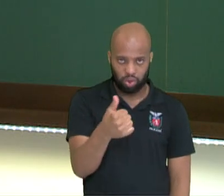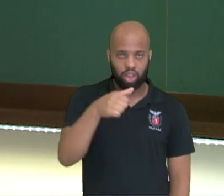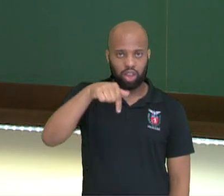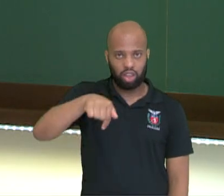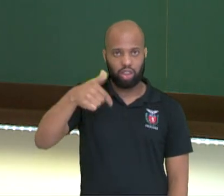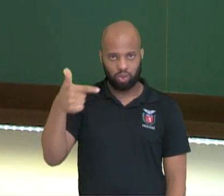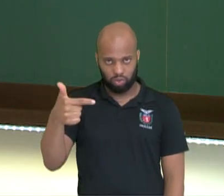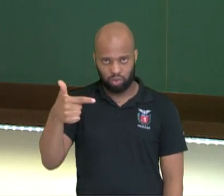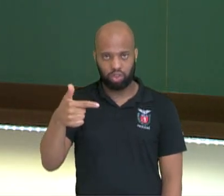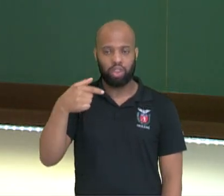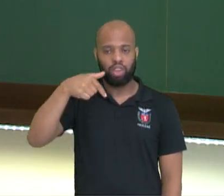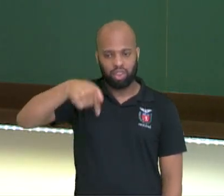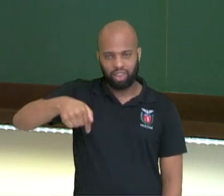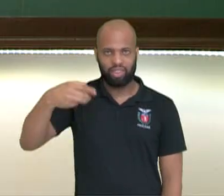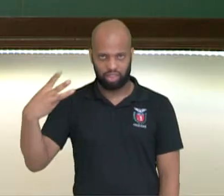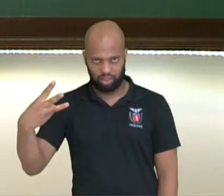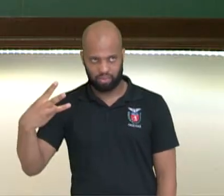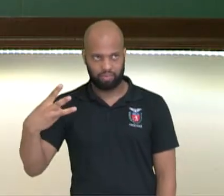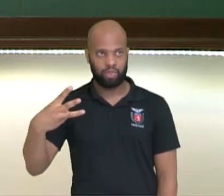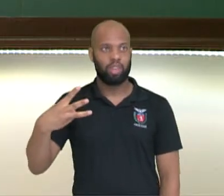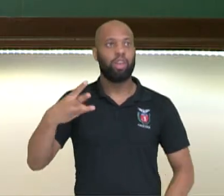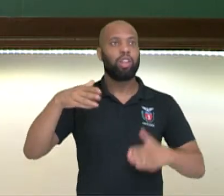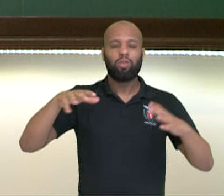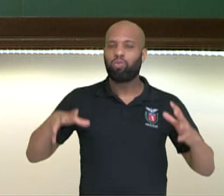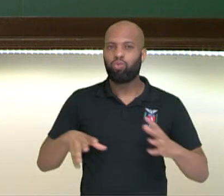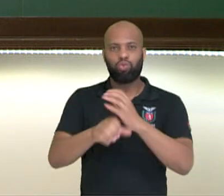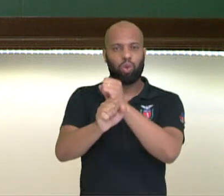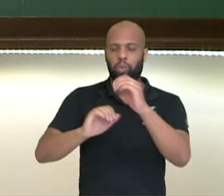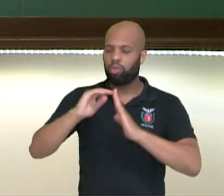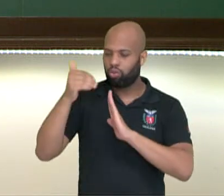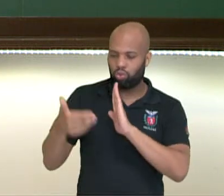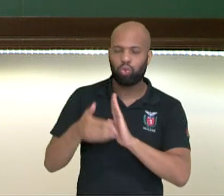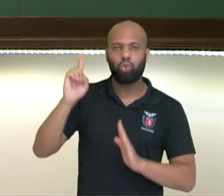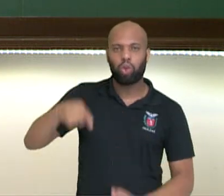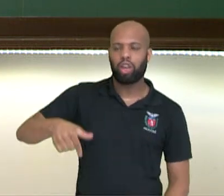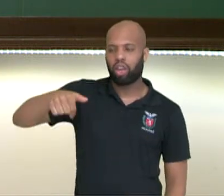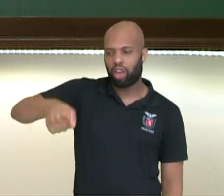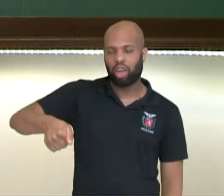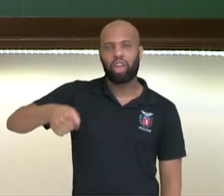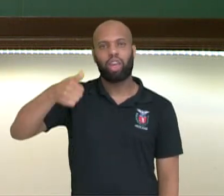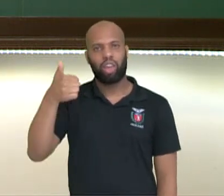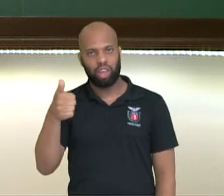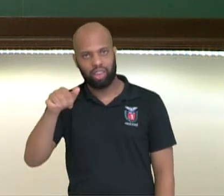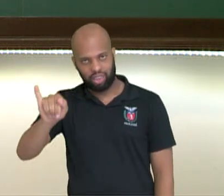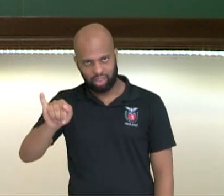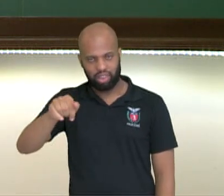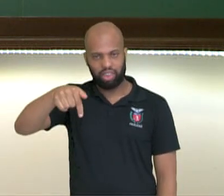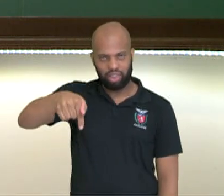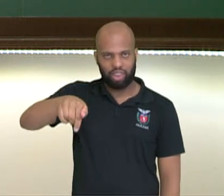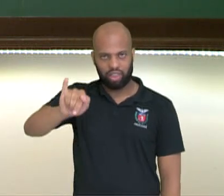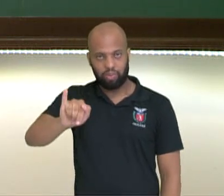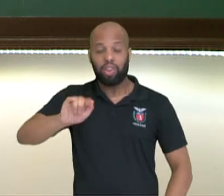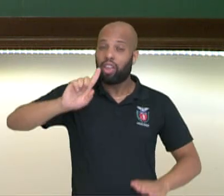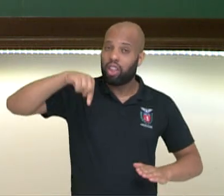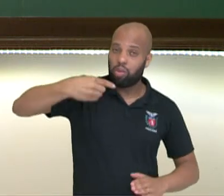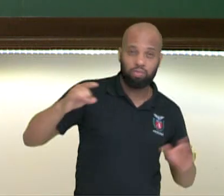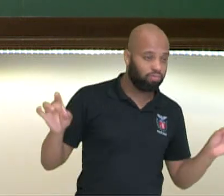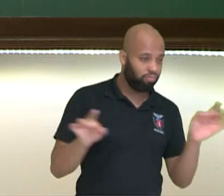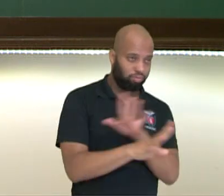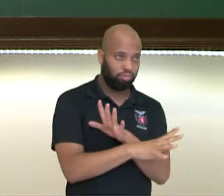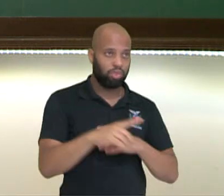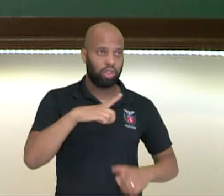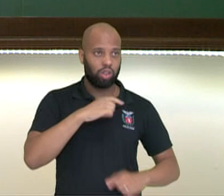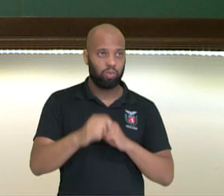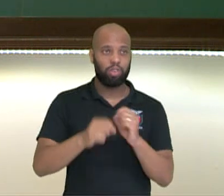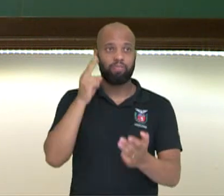QI no início. Depois de um processo lá que ocorra de eletrização, o que for, esses corpos têm que